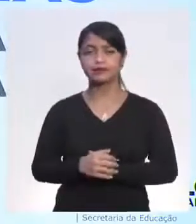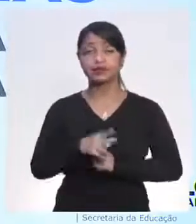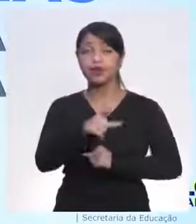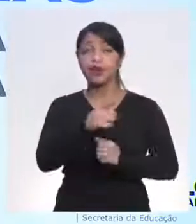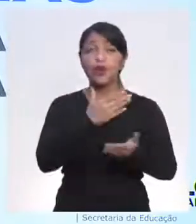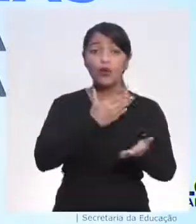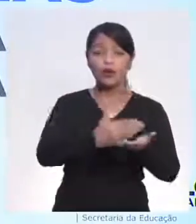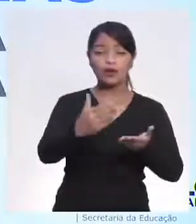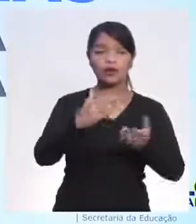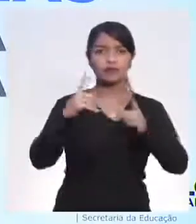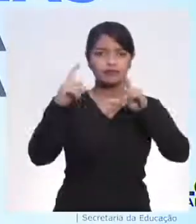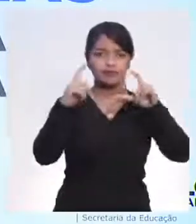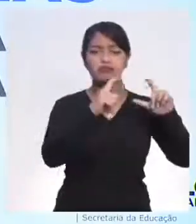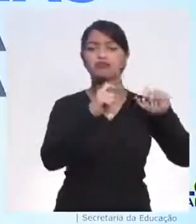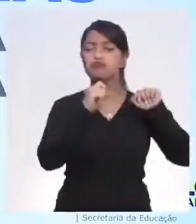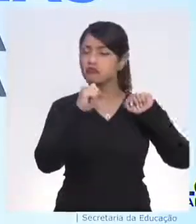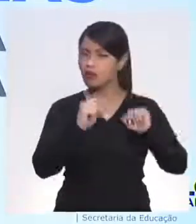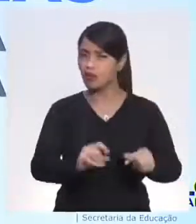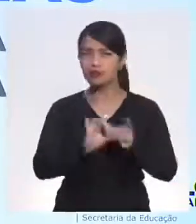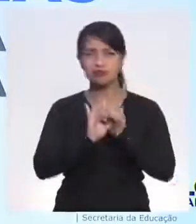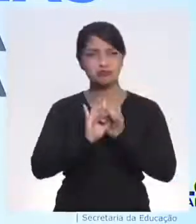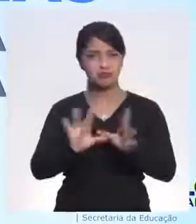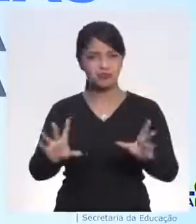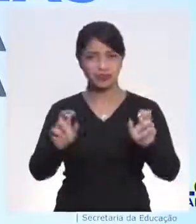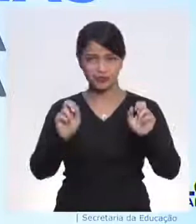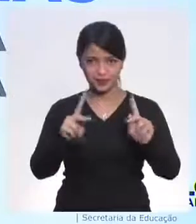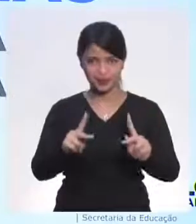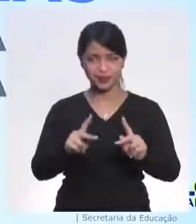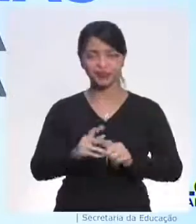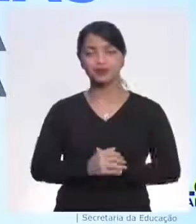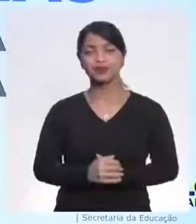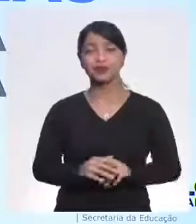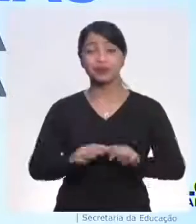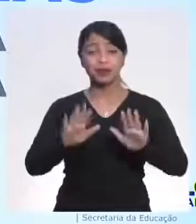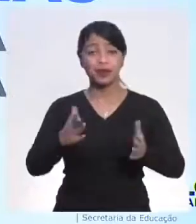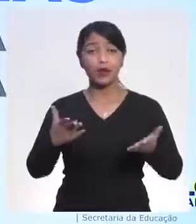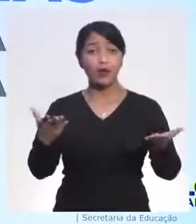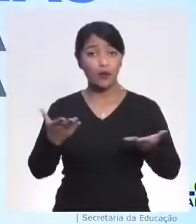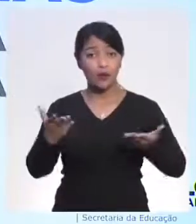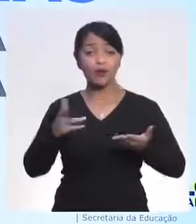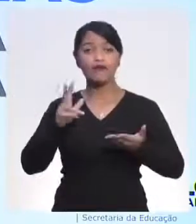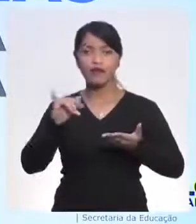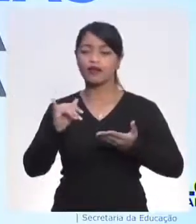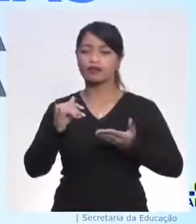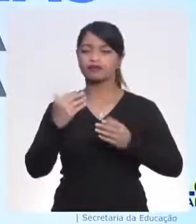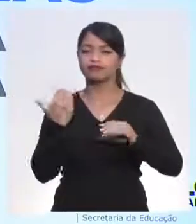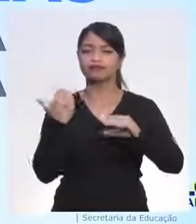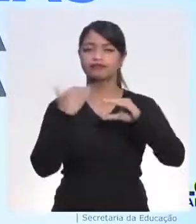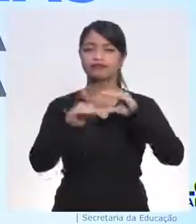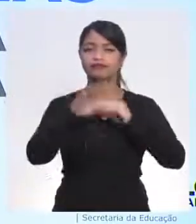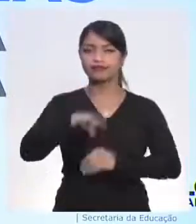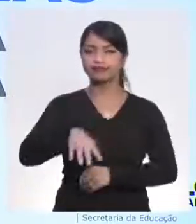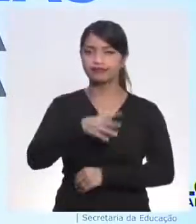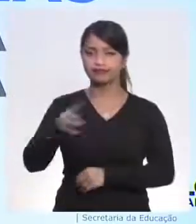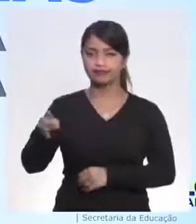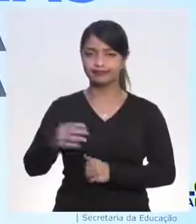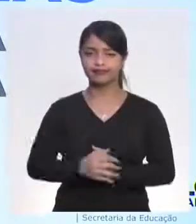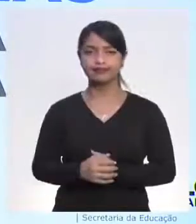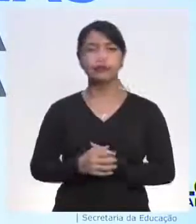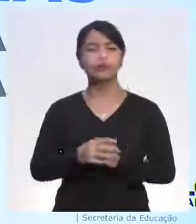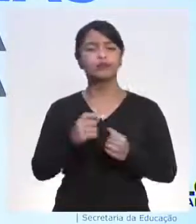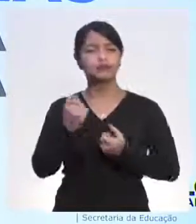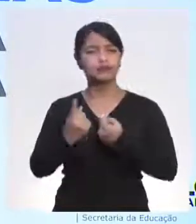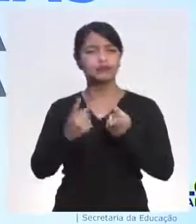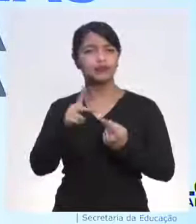Já podem começar mesmo sem a planilha, tá? Mas ainda hoje vocês vão receber essa planilha. Então, muitos professores estavam com esse